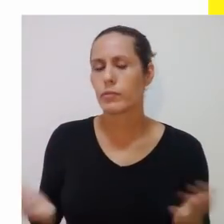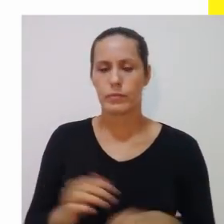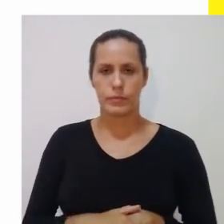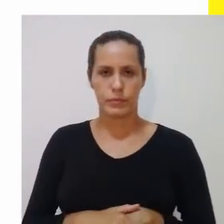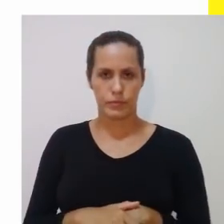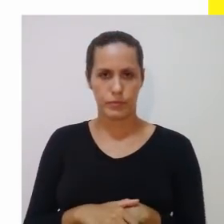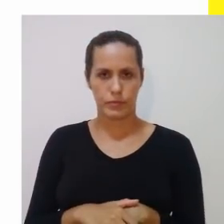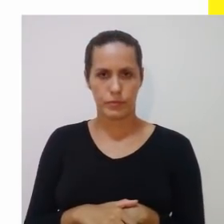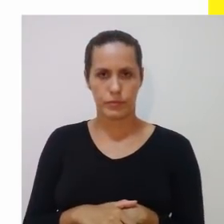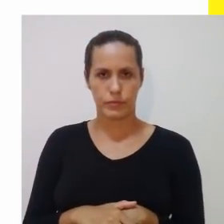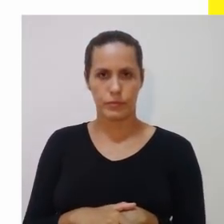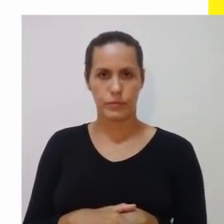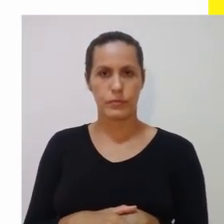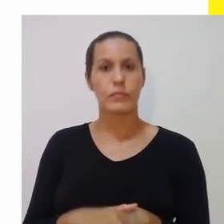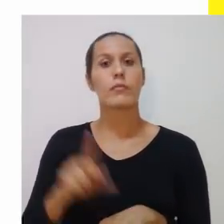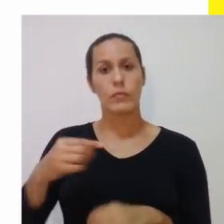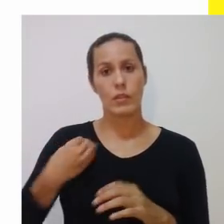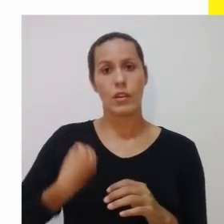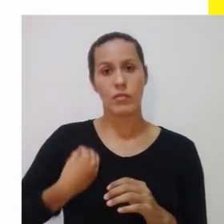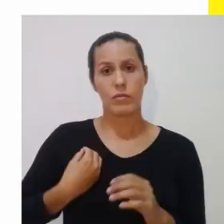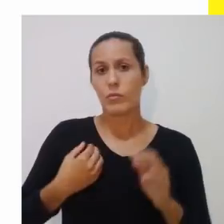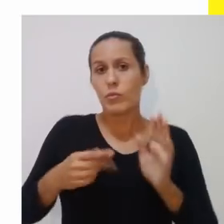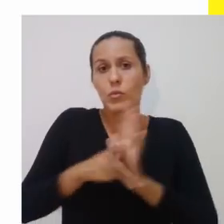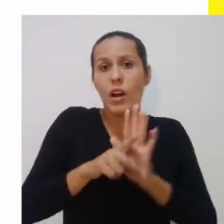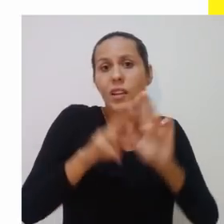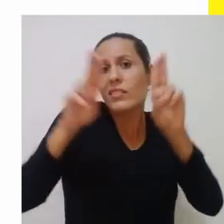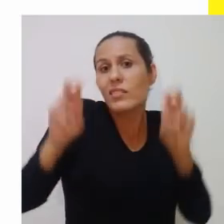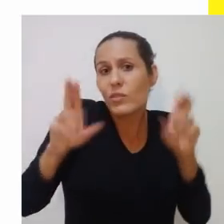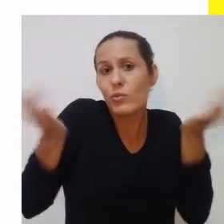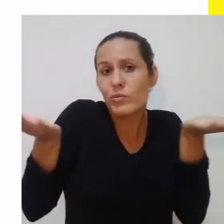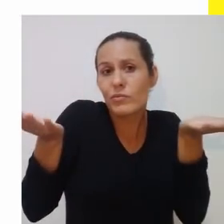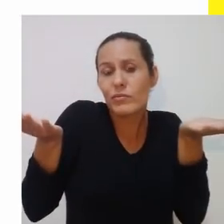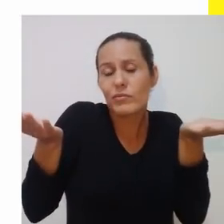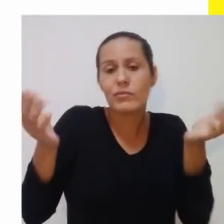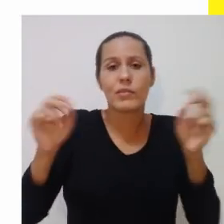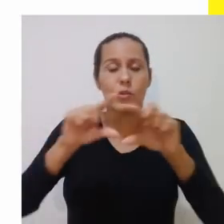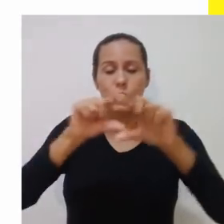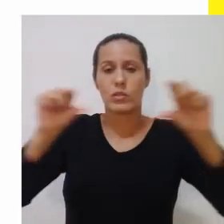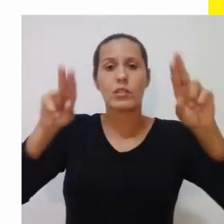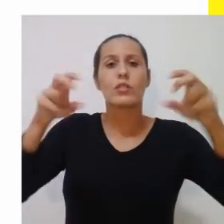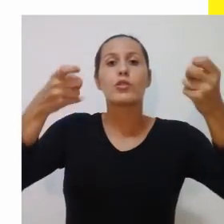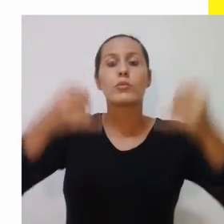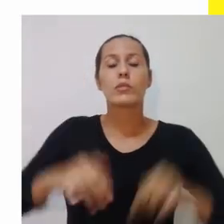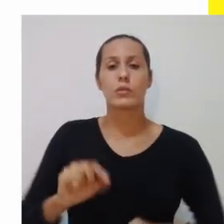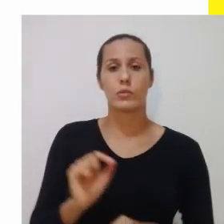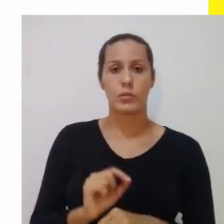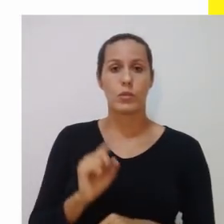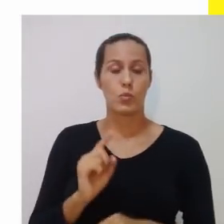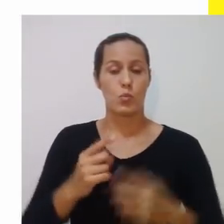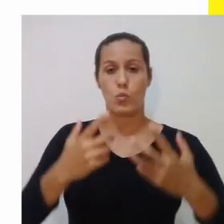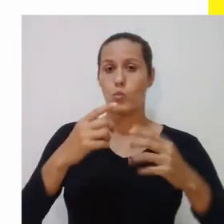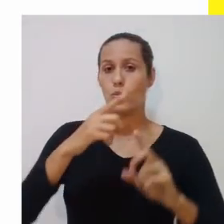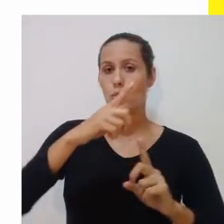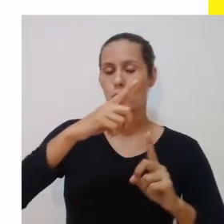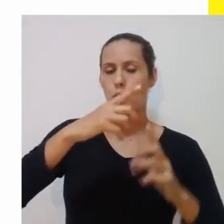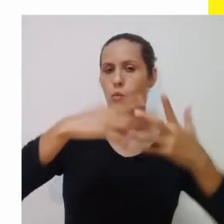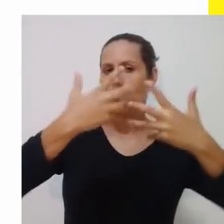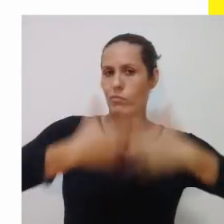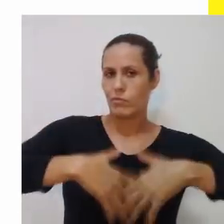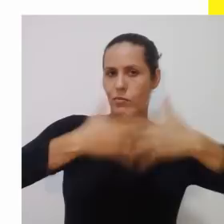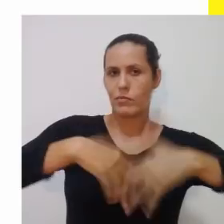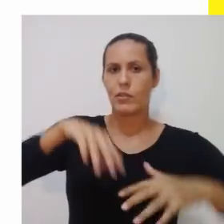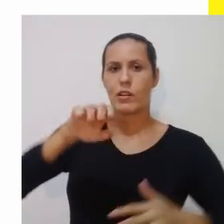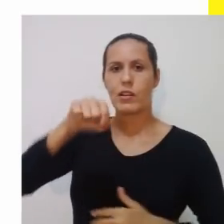uma vez? Está no próprio título. O título está destacando que um